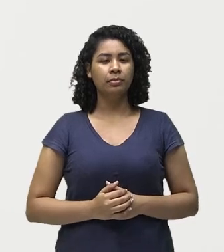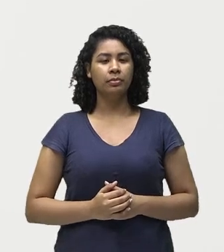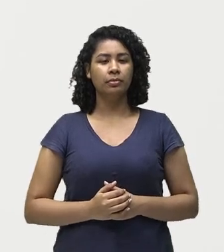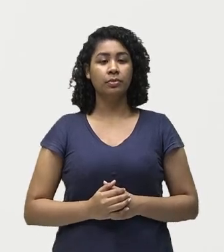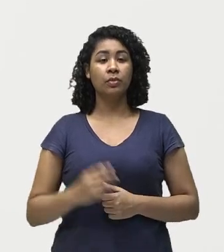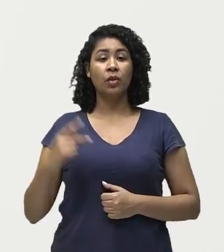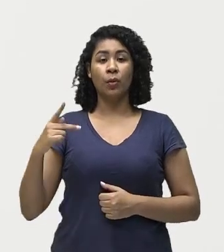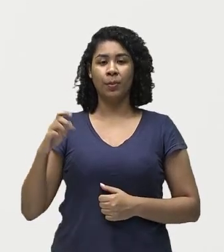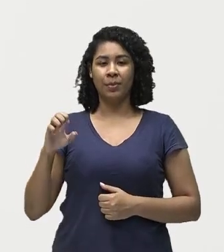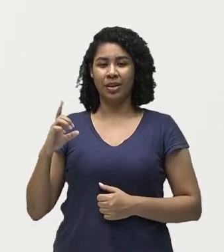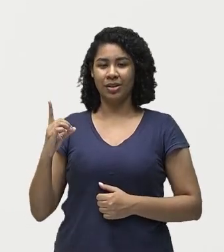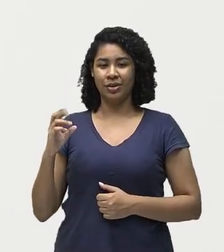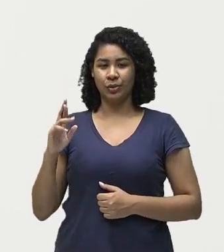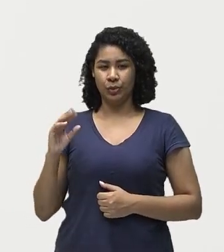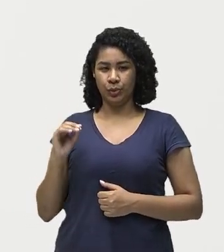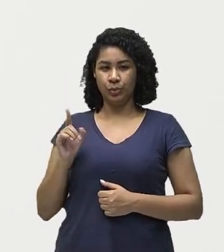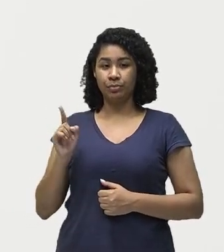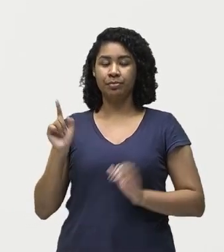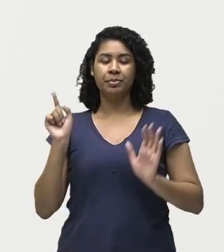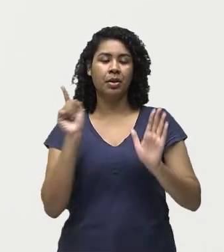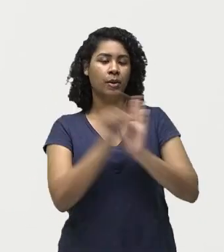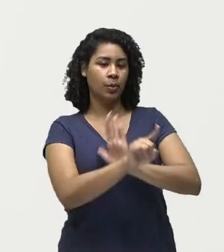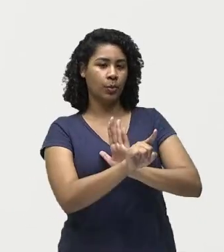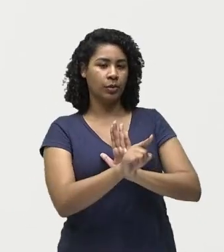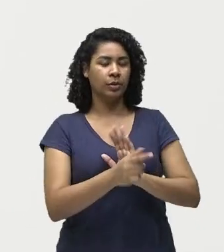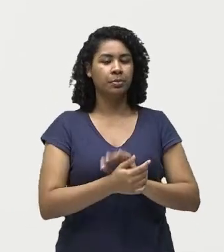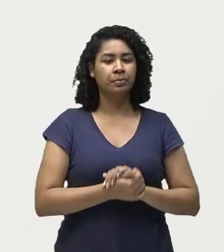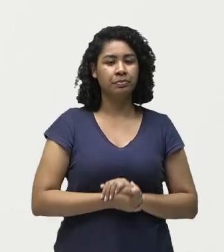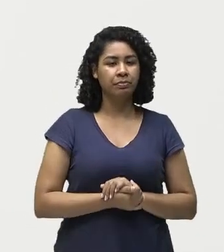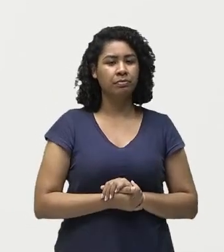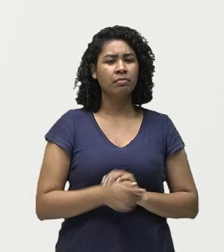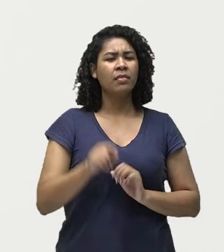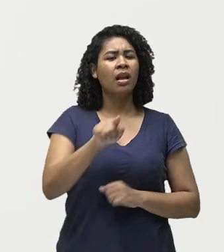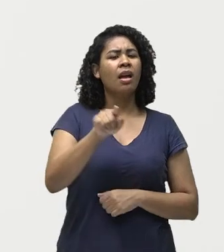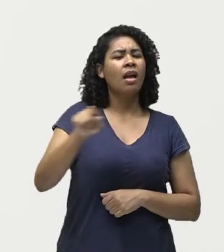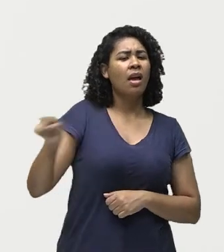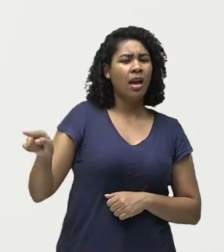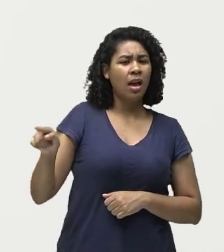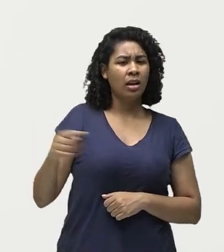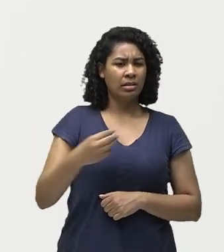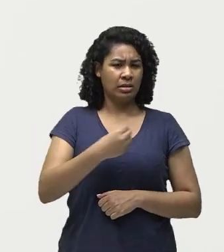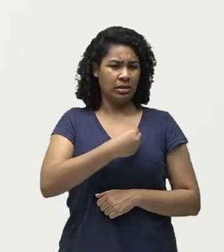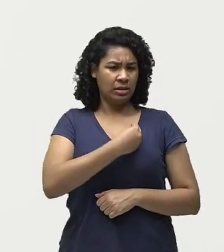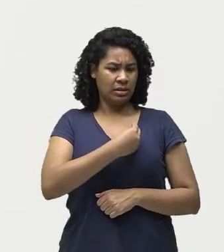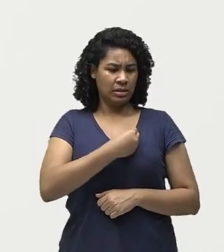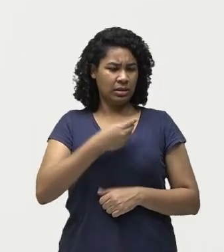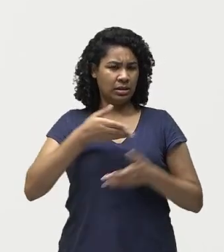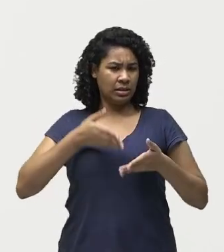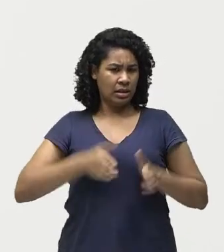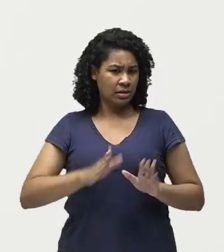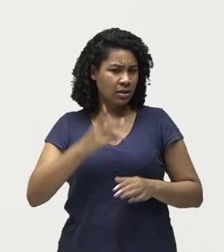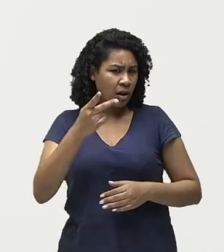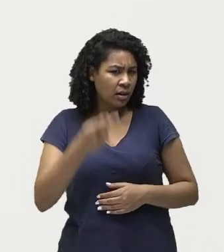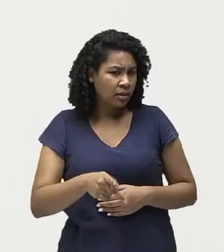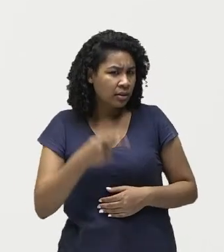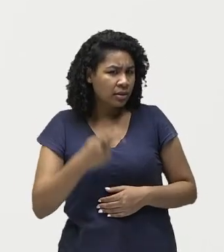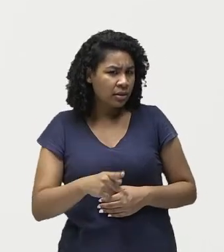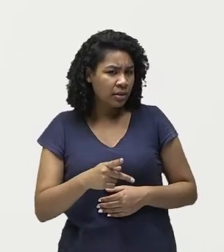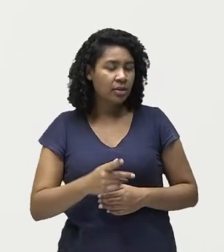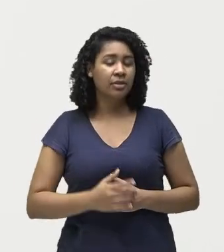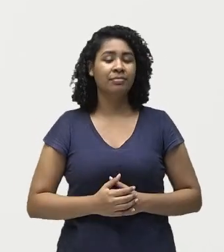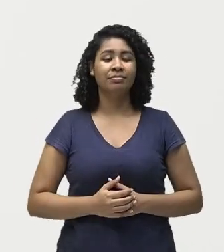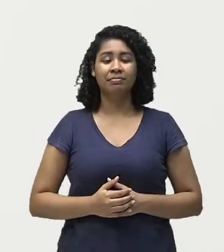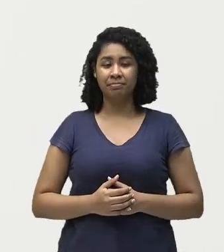verdade, pergunta, Are they from around here? Eles são daqui? E ela fala,